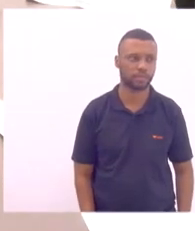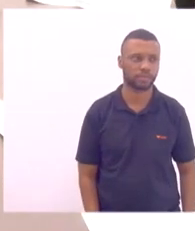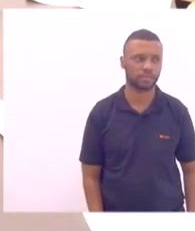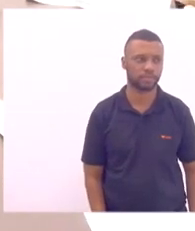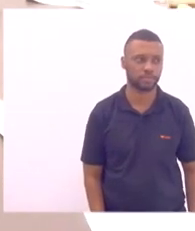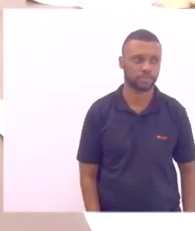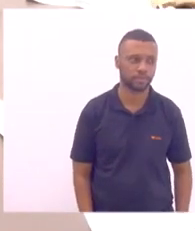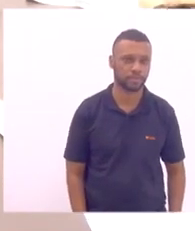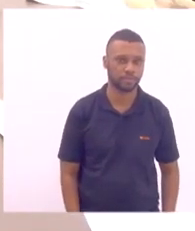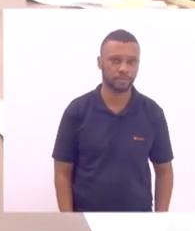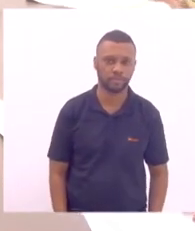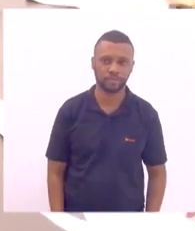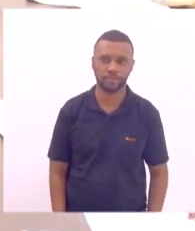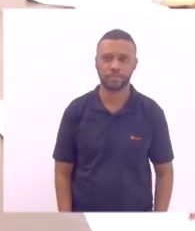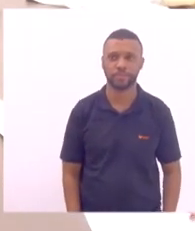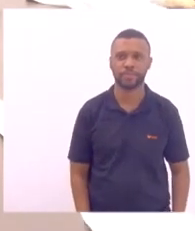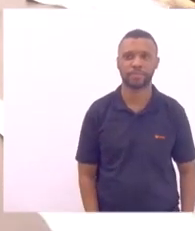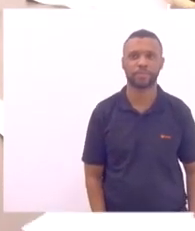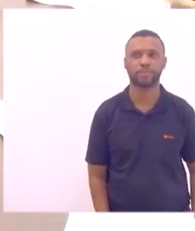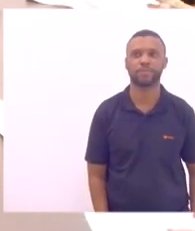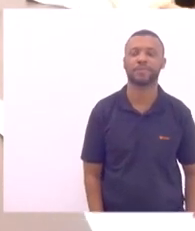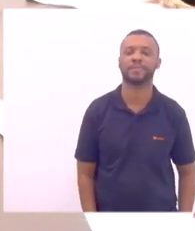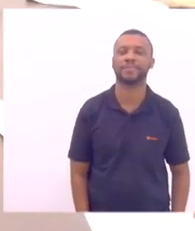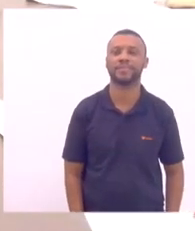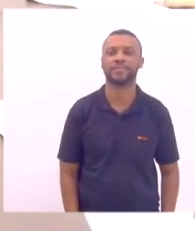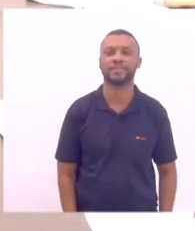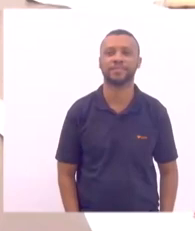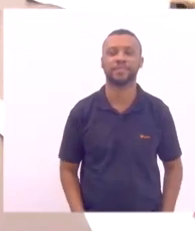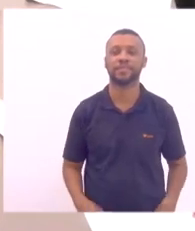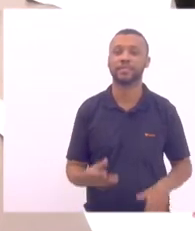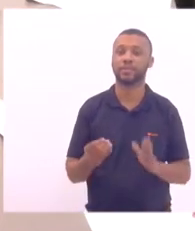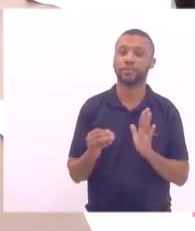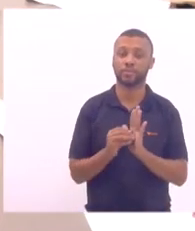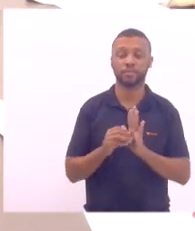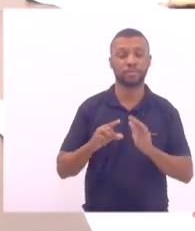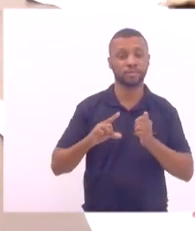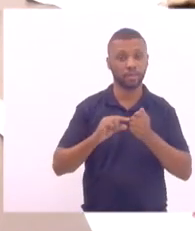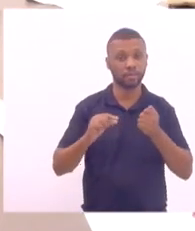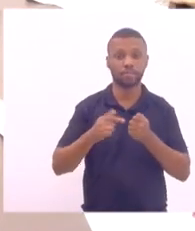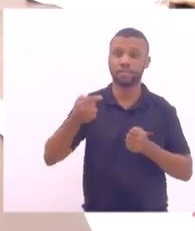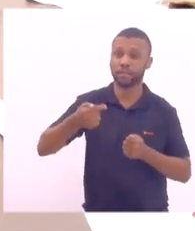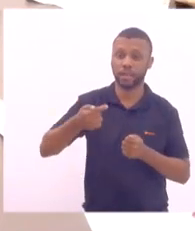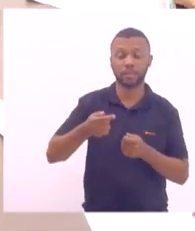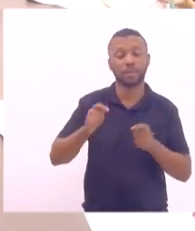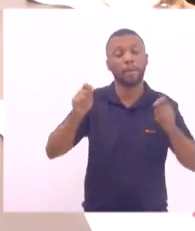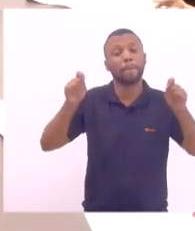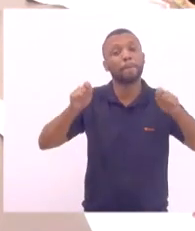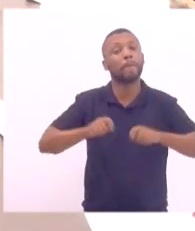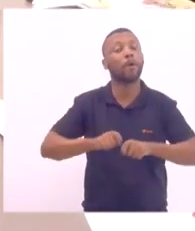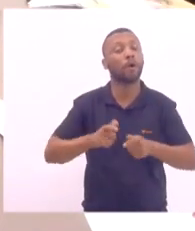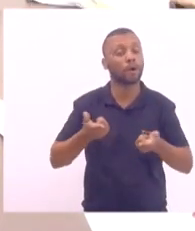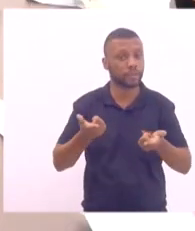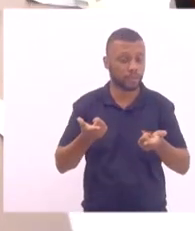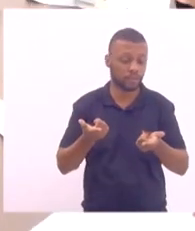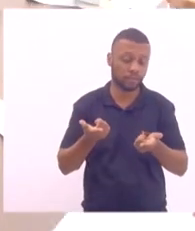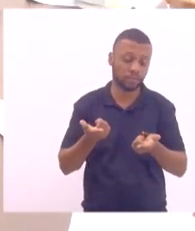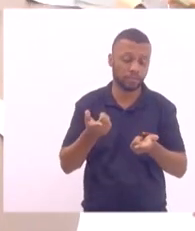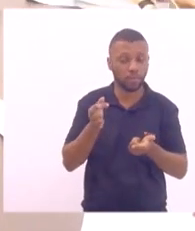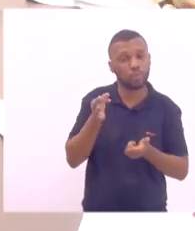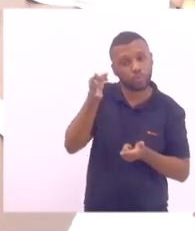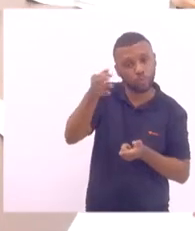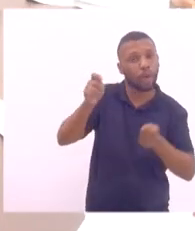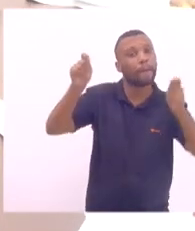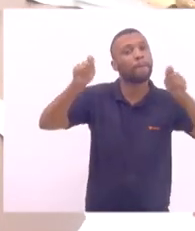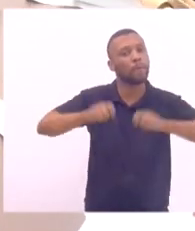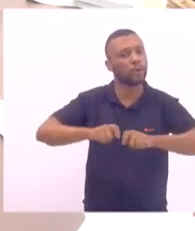Já existe. Olha só, não, ele tá incluindo o artigo 7º. É, exatamente, só sobre que poderão. Fonte e poderão. O